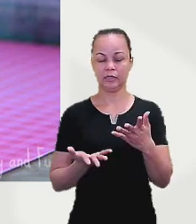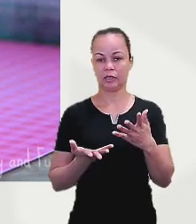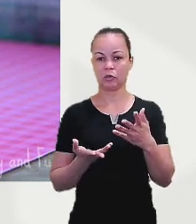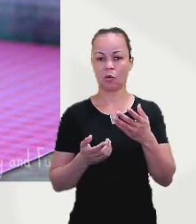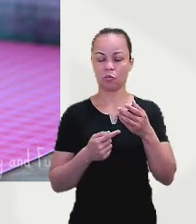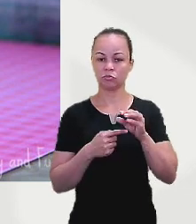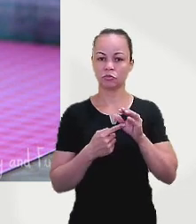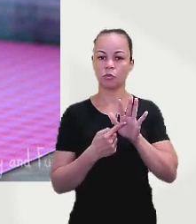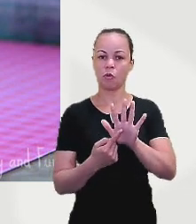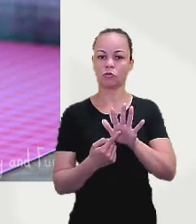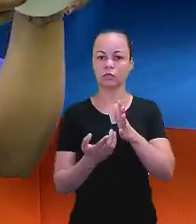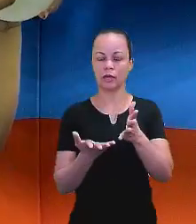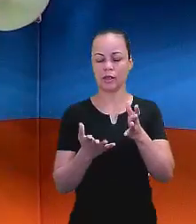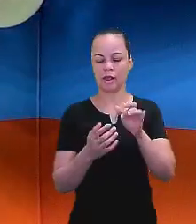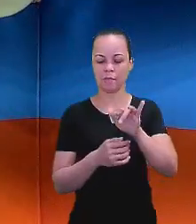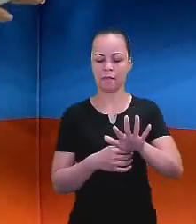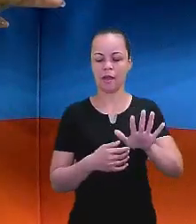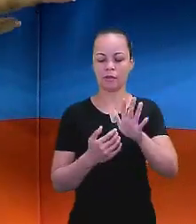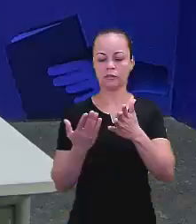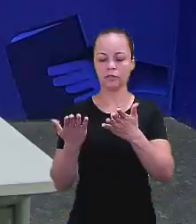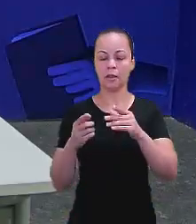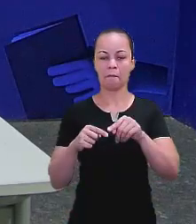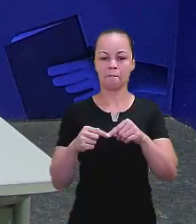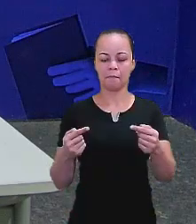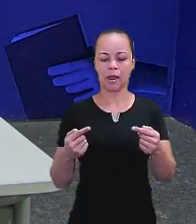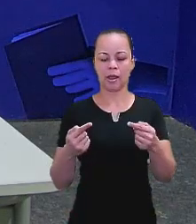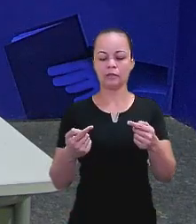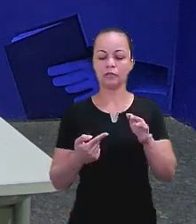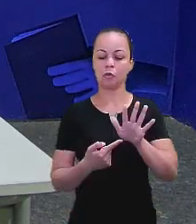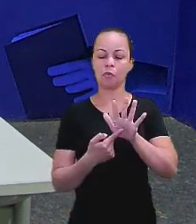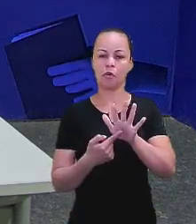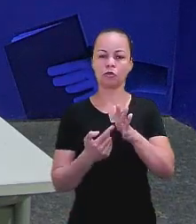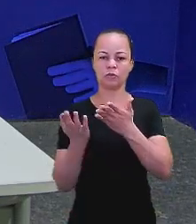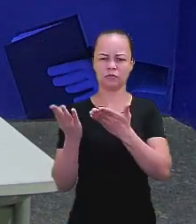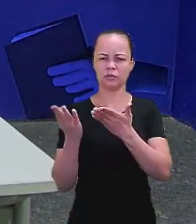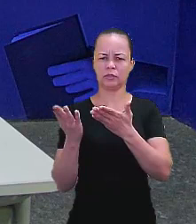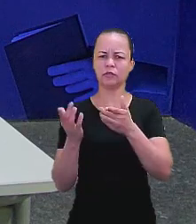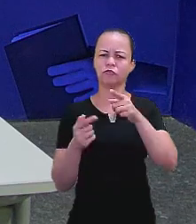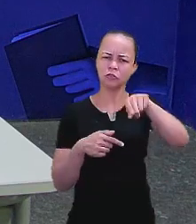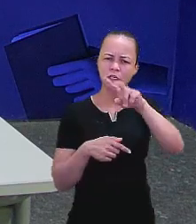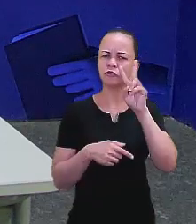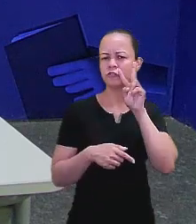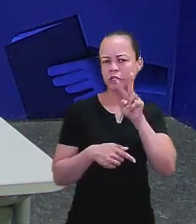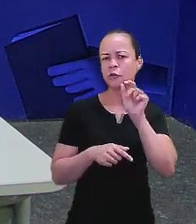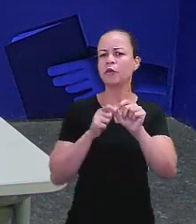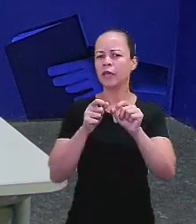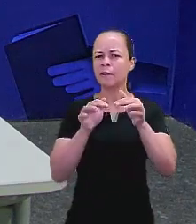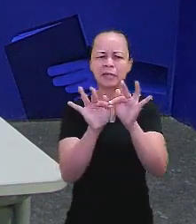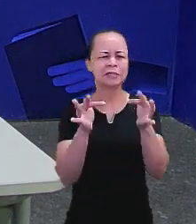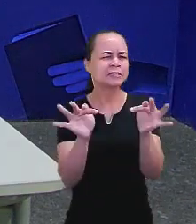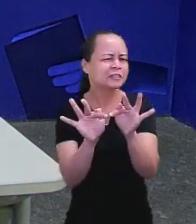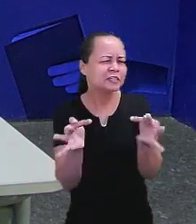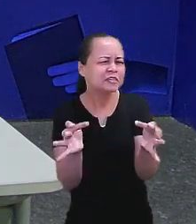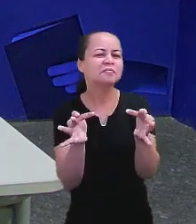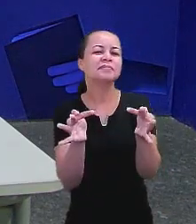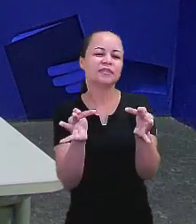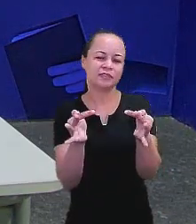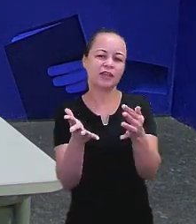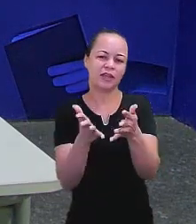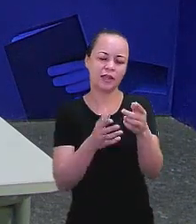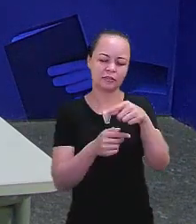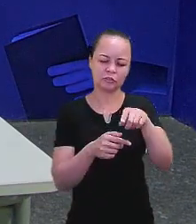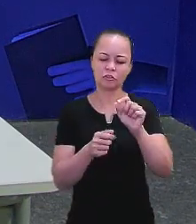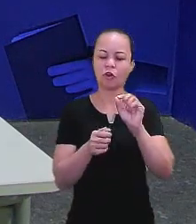imagem, mas... Eu trouxe pra fazer junto com vocês. E vocês viram que é simples nosso boneco de neve, né? Aqui a única coisa que tá faltando nele é